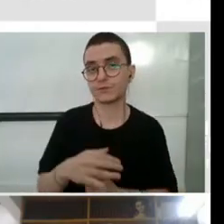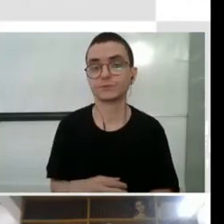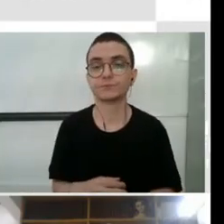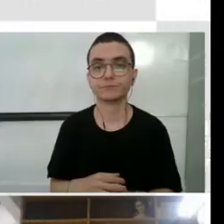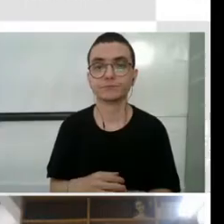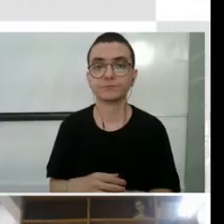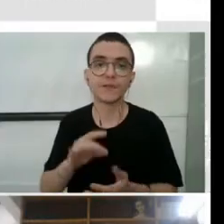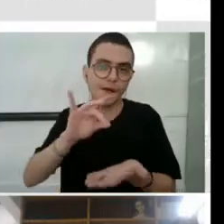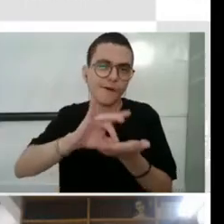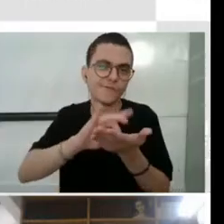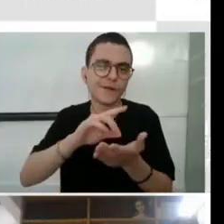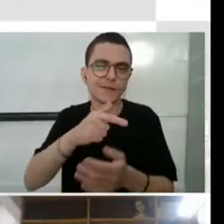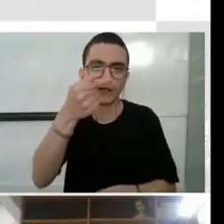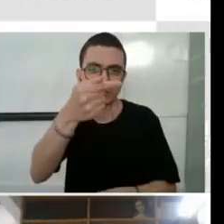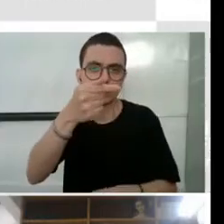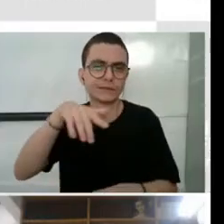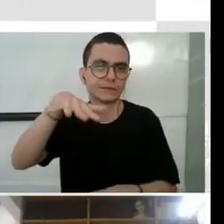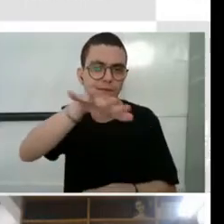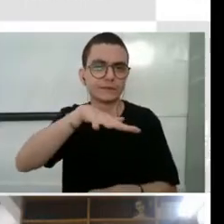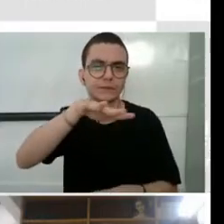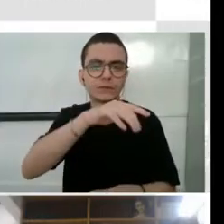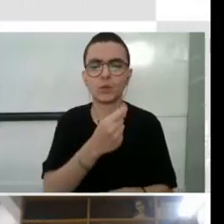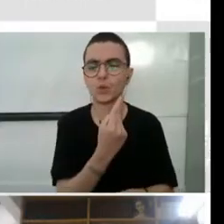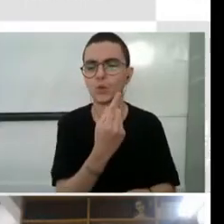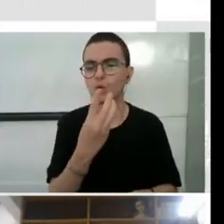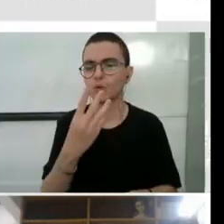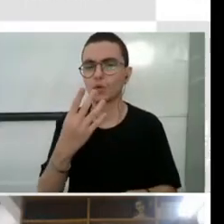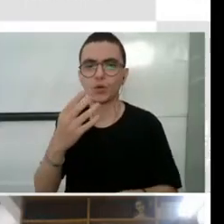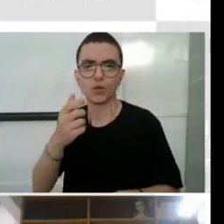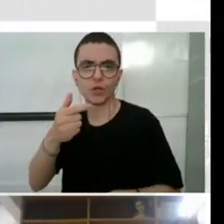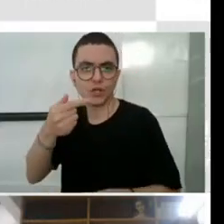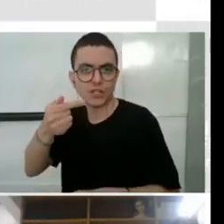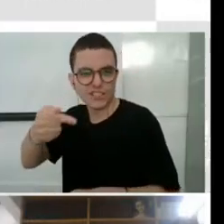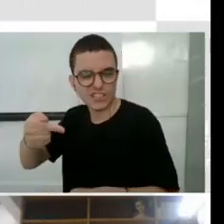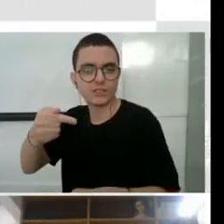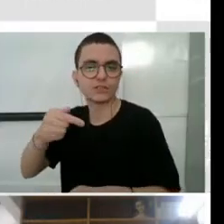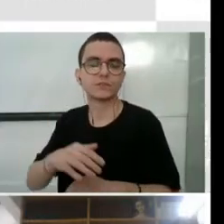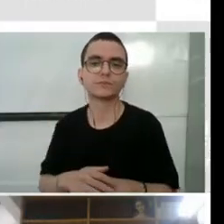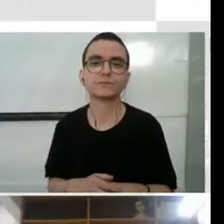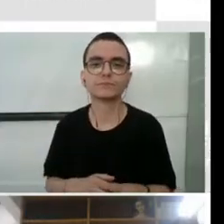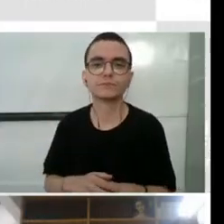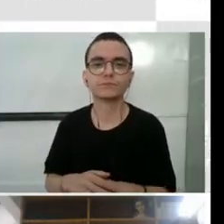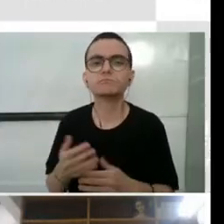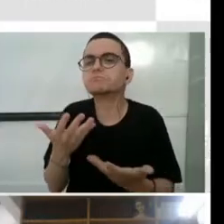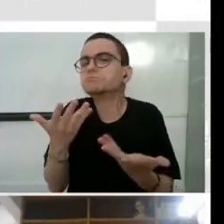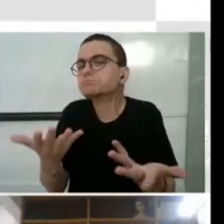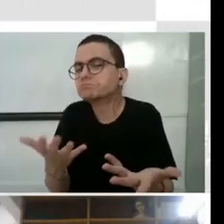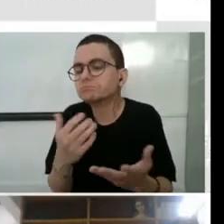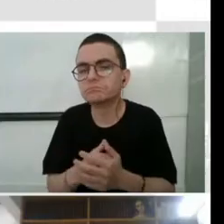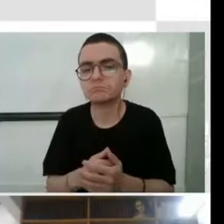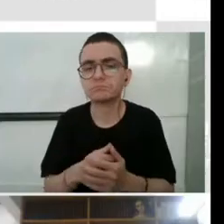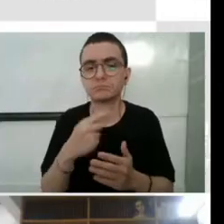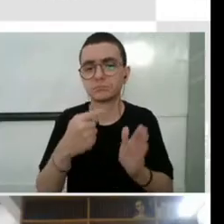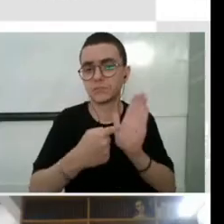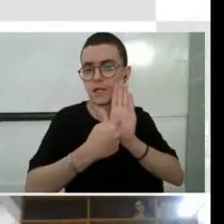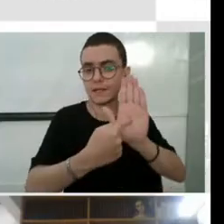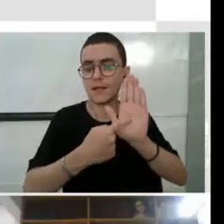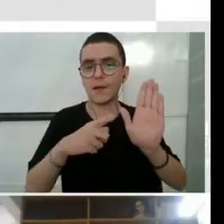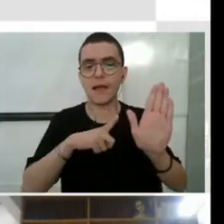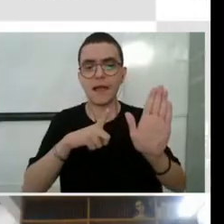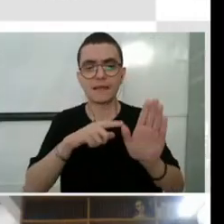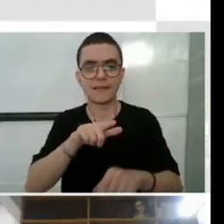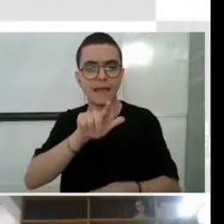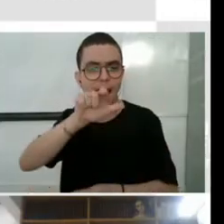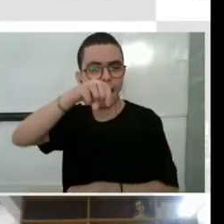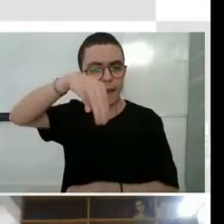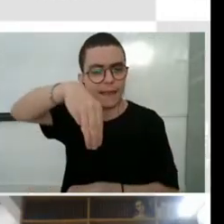Na verdade, 7 cenários, né? 1, 2, 3, 4, 5, 6, 7 cenários. Quais são esses cenários? Eles estão designados aqui por essas siglas, LM,